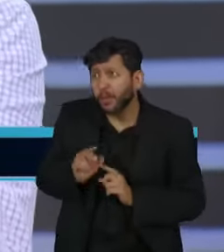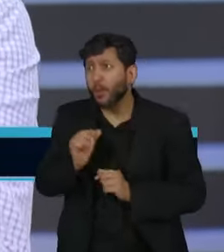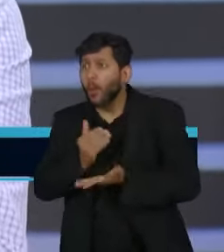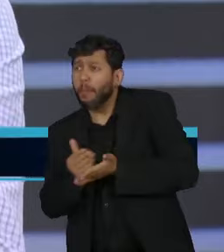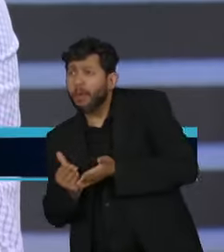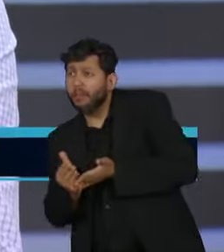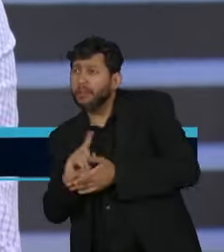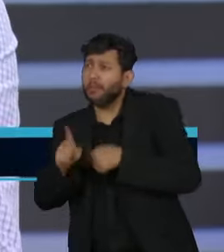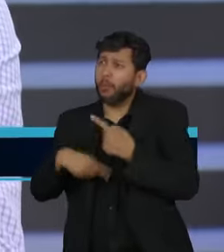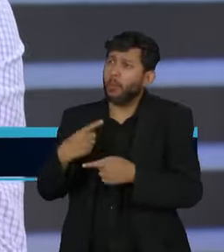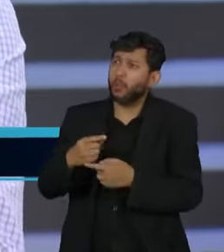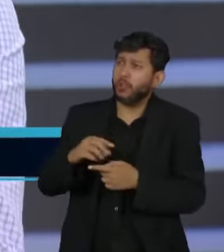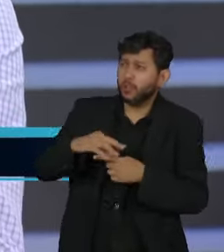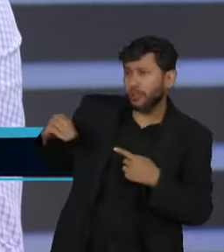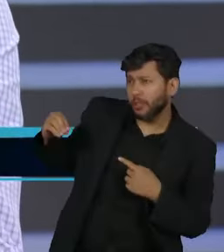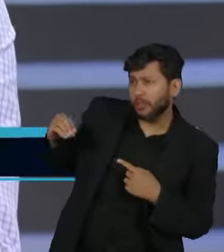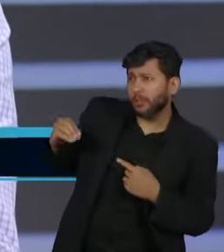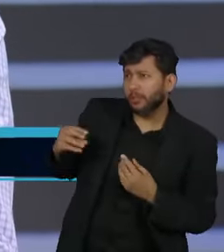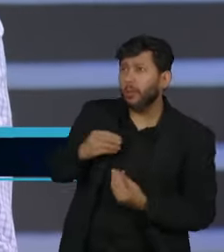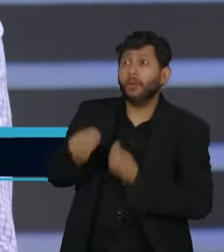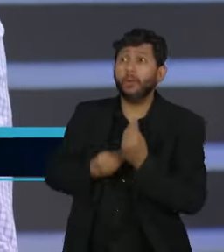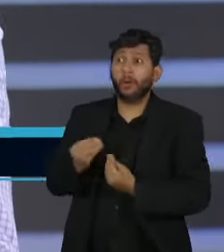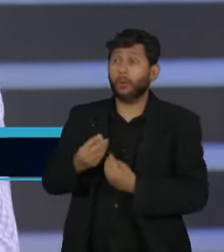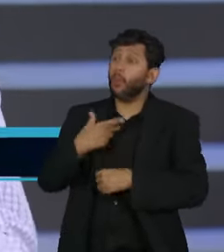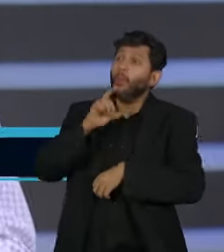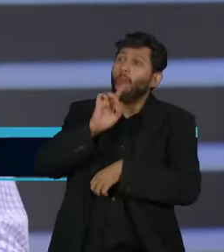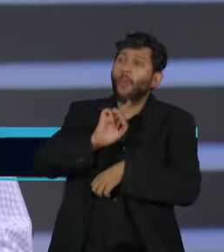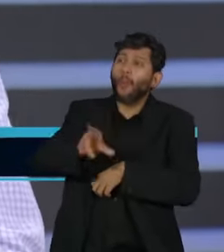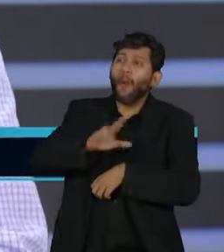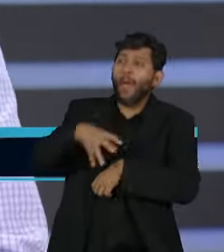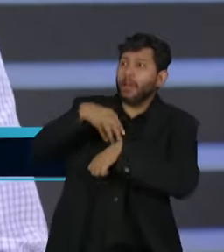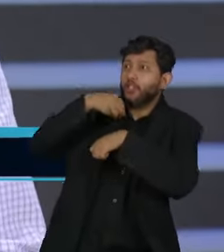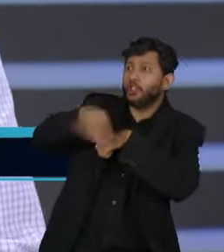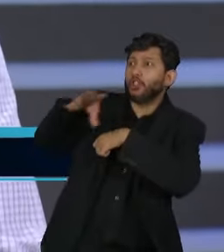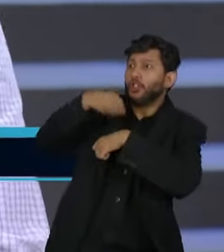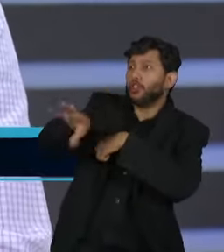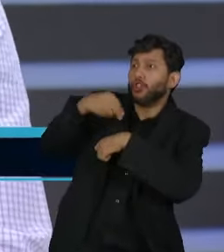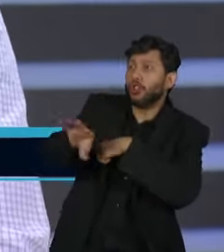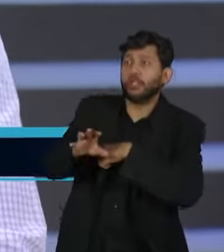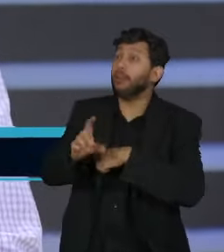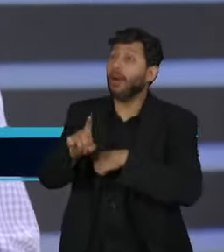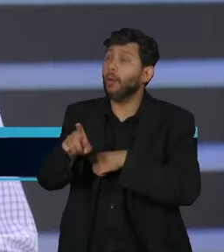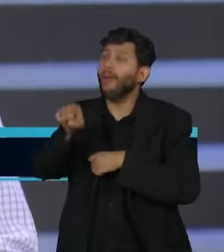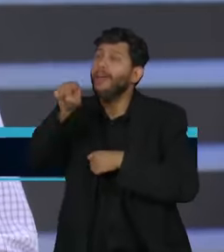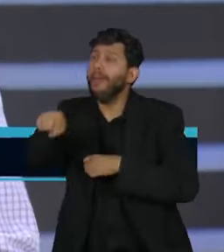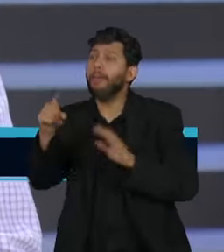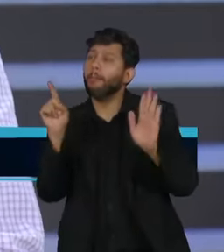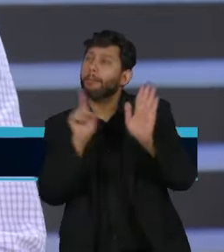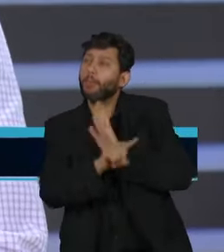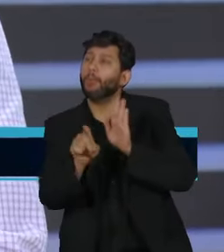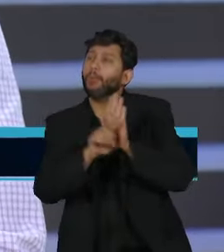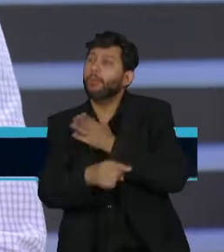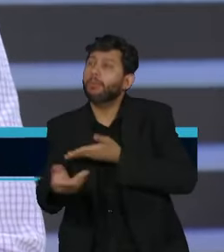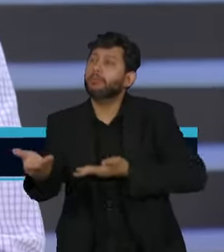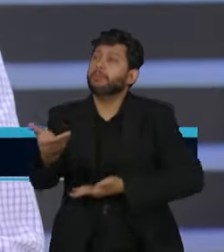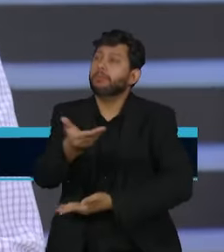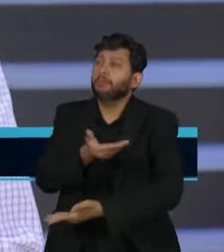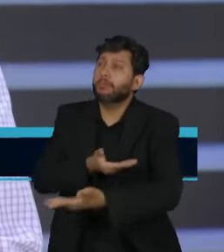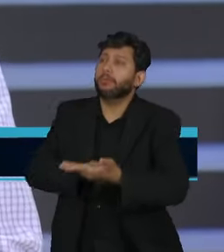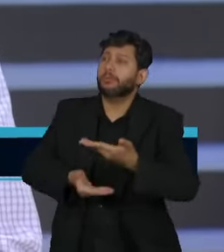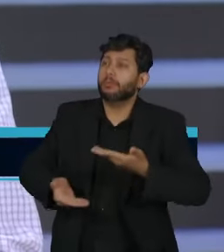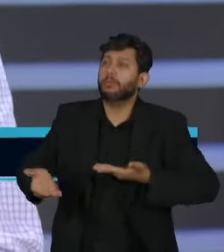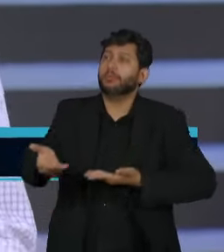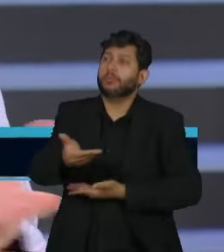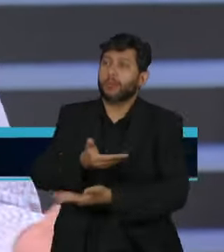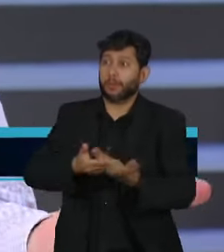jogar informações, é fazer a compreensão. E a gravidez em adolescentes é terrível